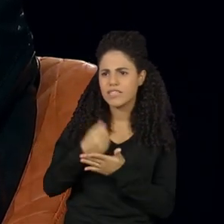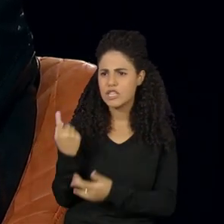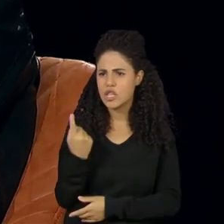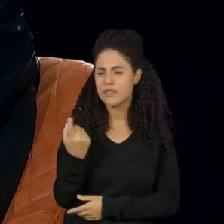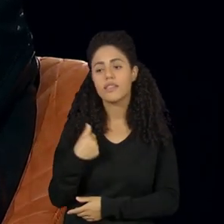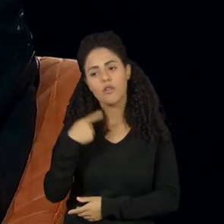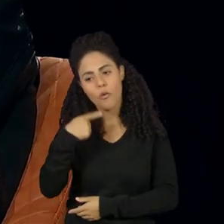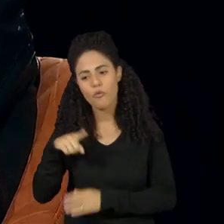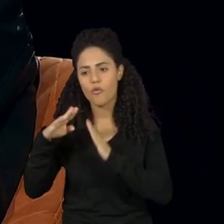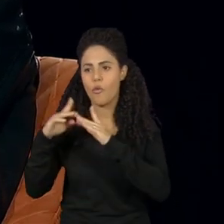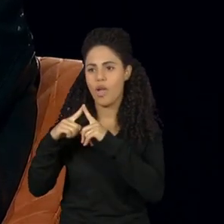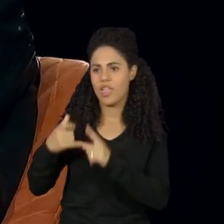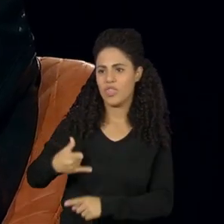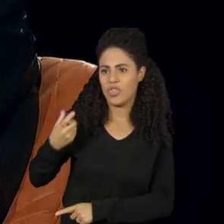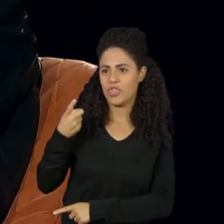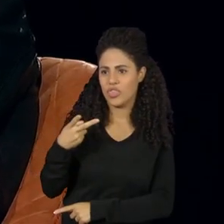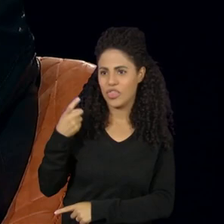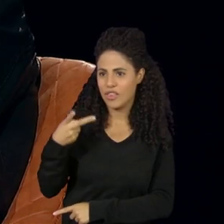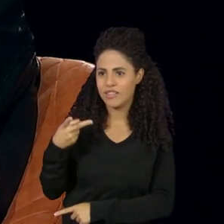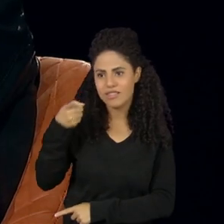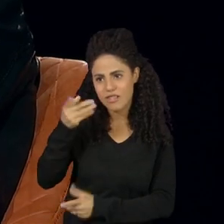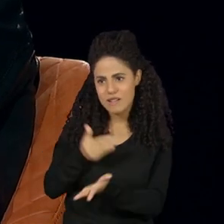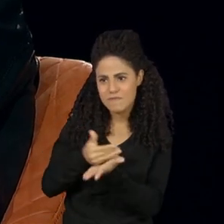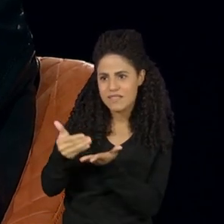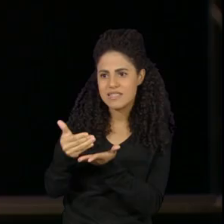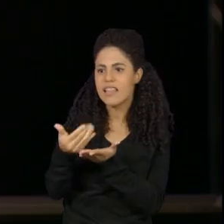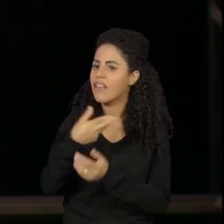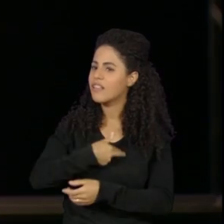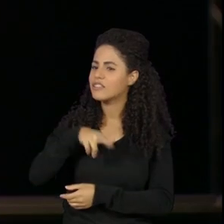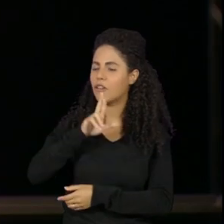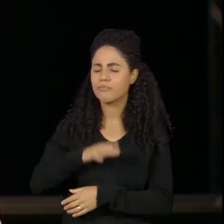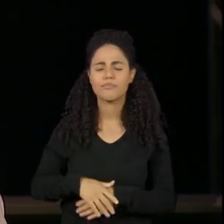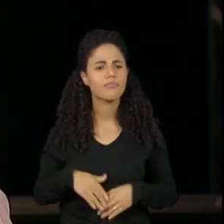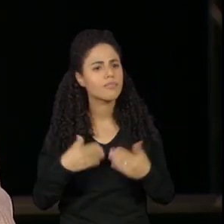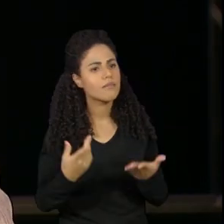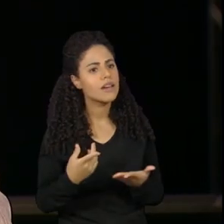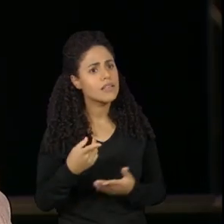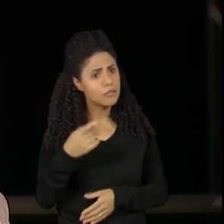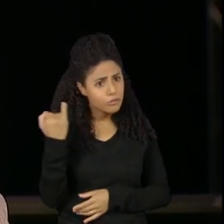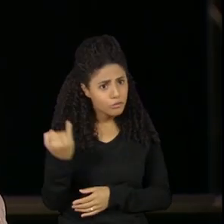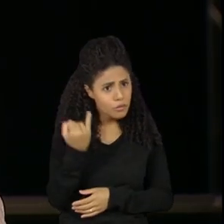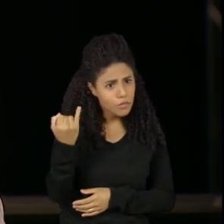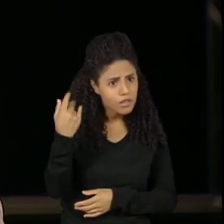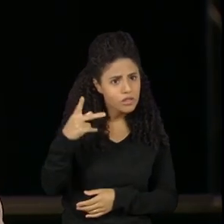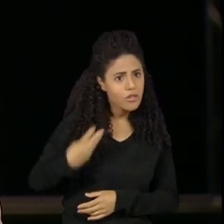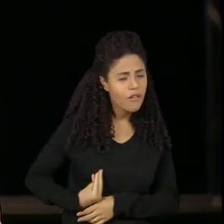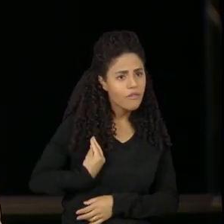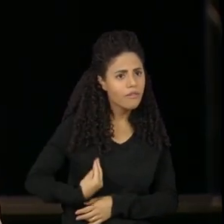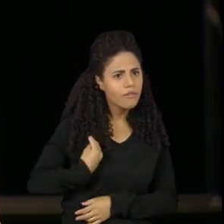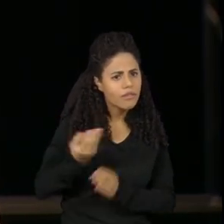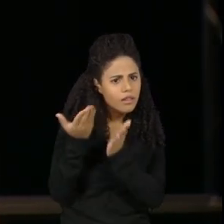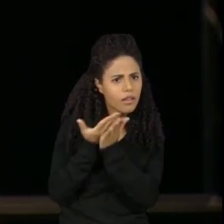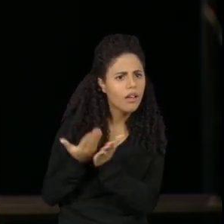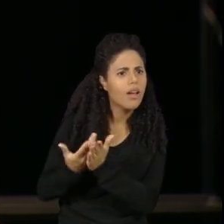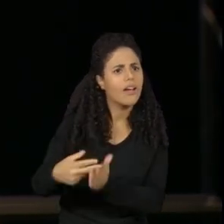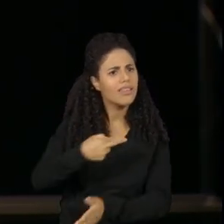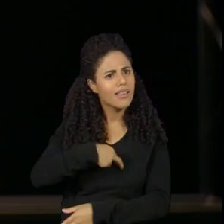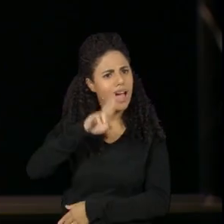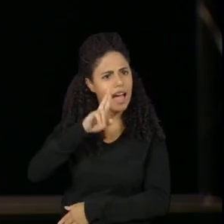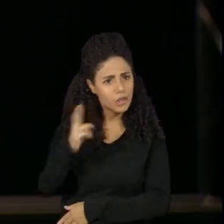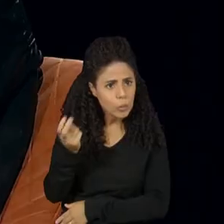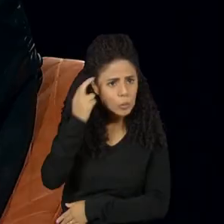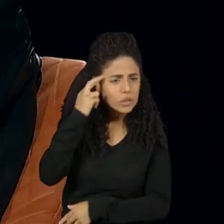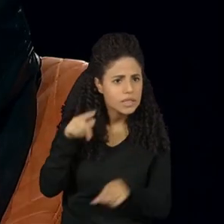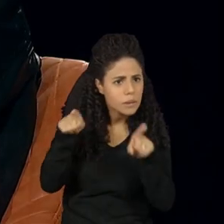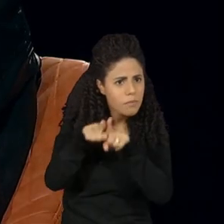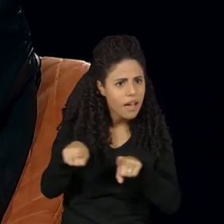12 anos de idade, fui para Ourinhos. E parece que o seminário foi muito importante na sua formação cultural, inclusive, claro, né?